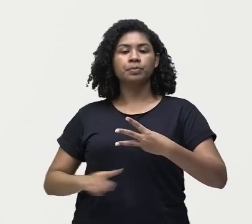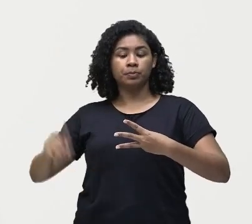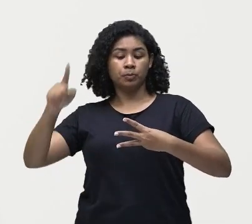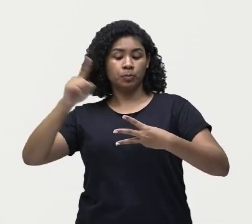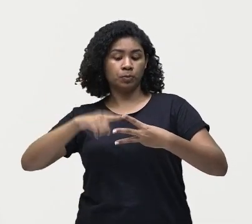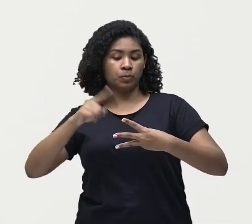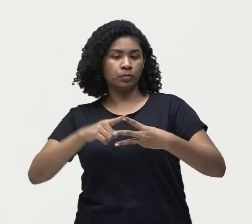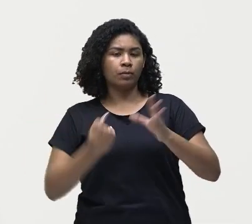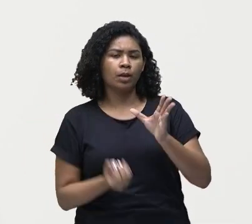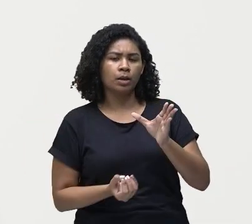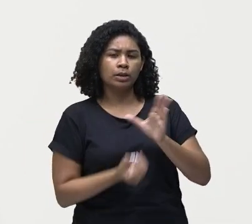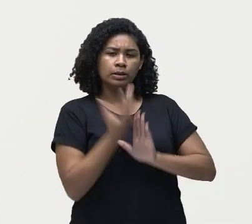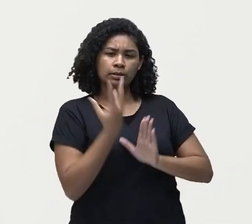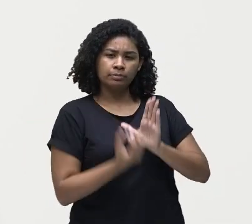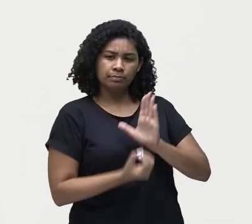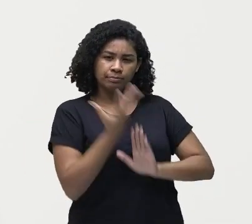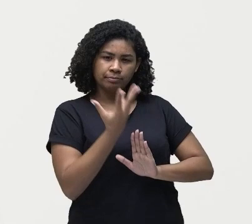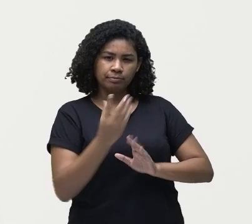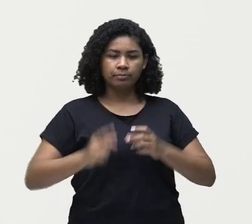produtores,